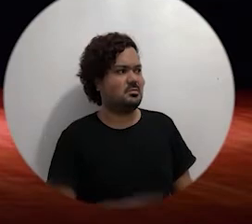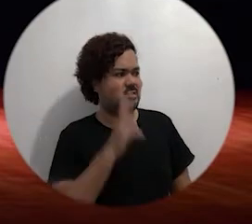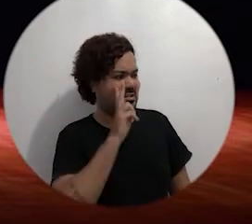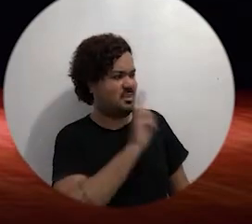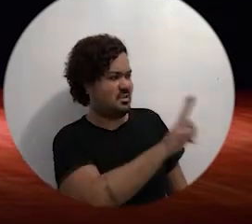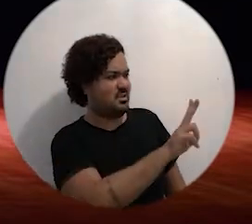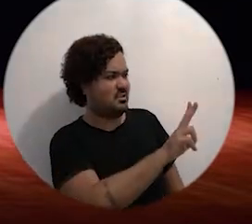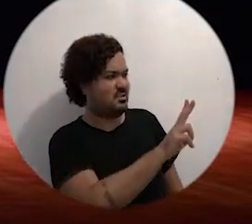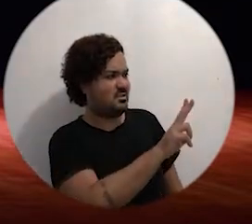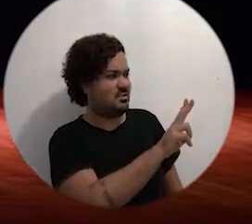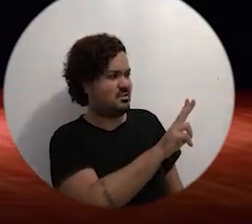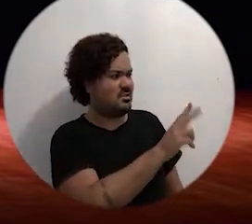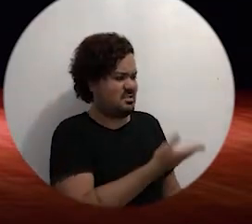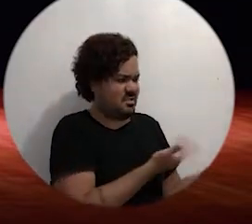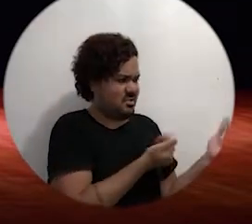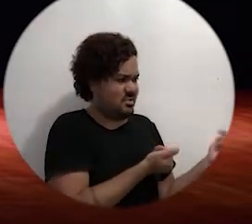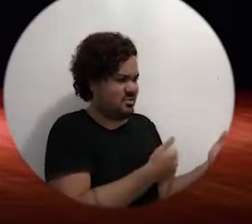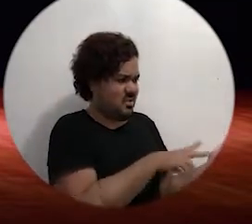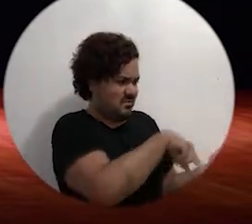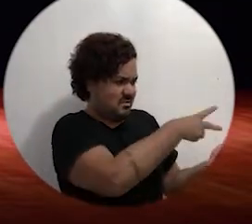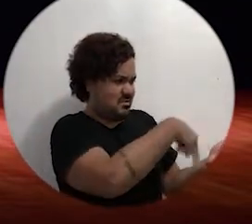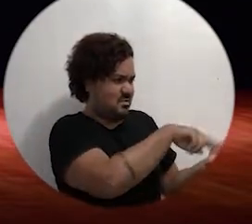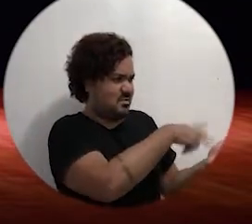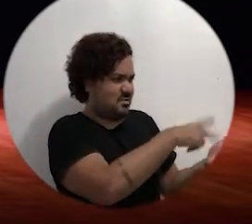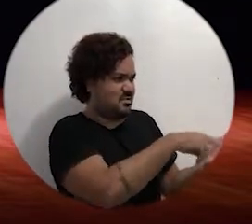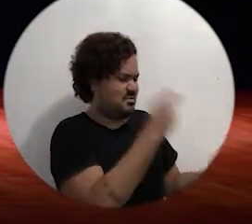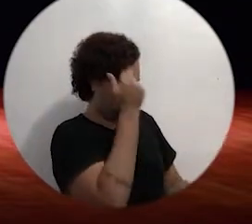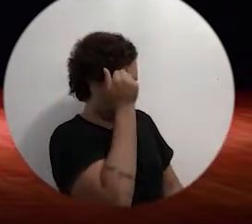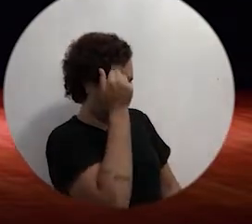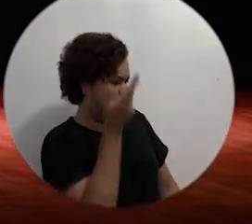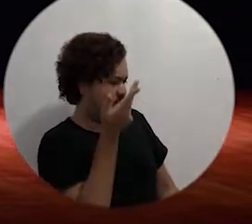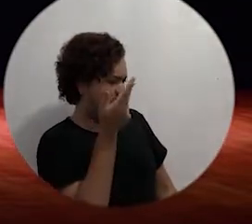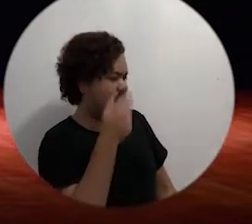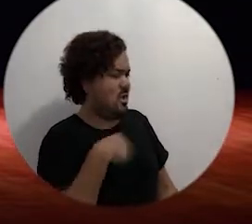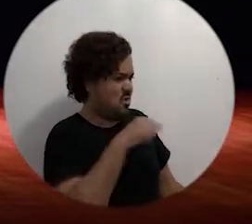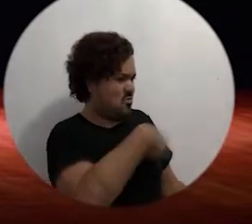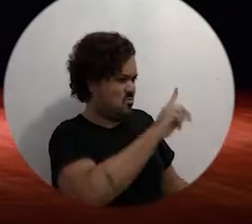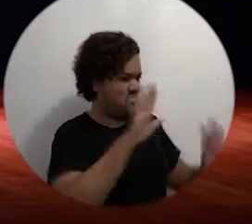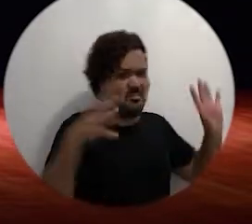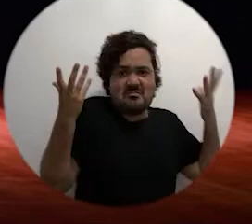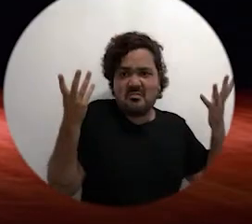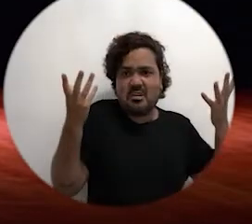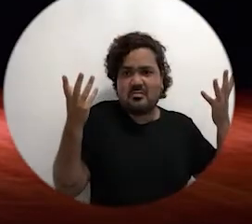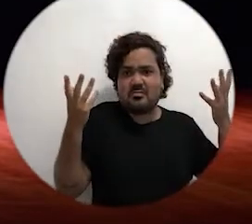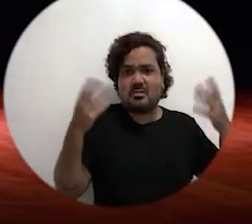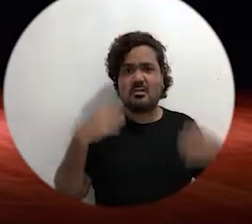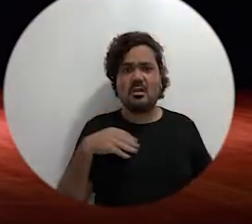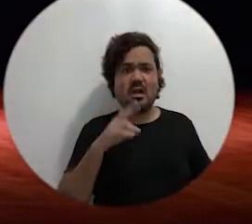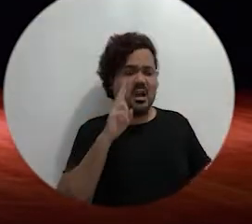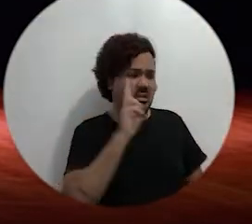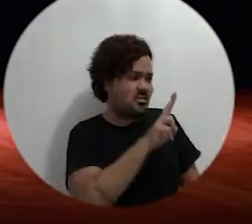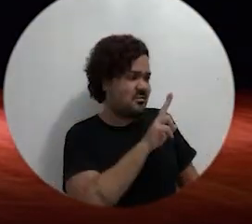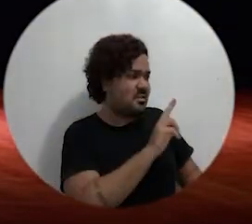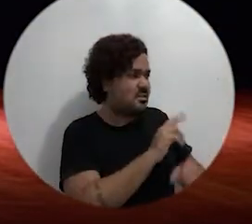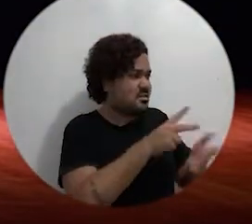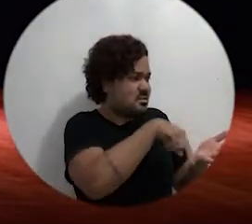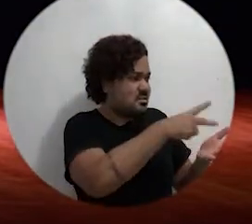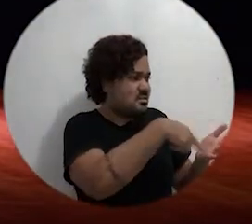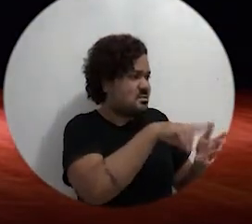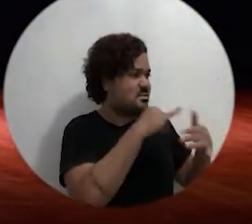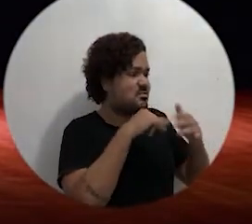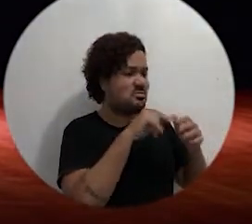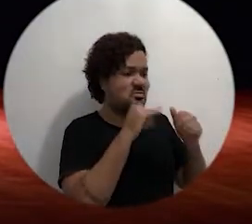essas pessoas menor dançando aí, né? Mas suave. Vem pro baile, pá, grava um videozinho dançando,